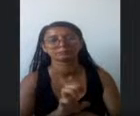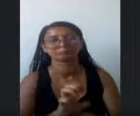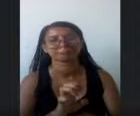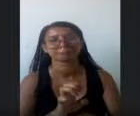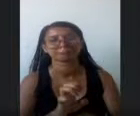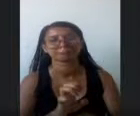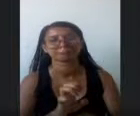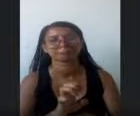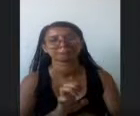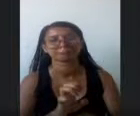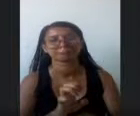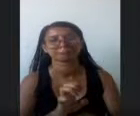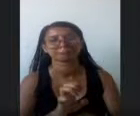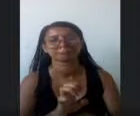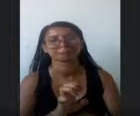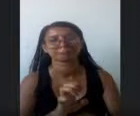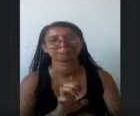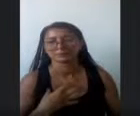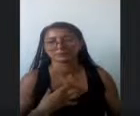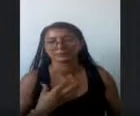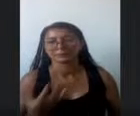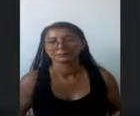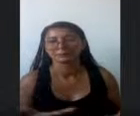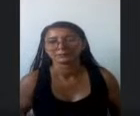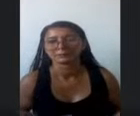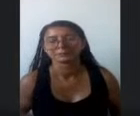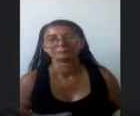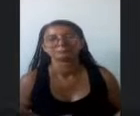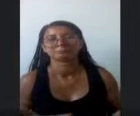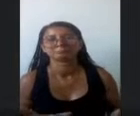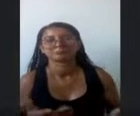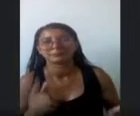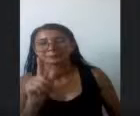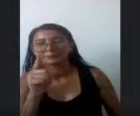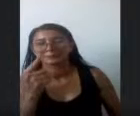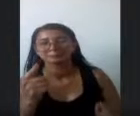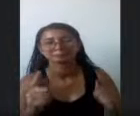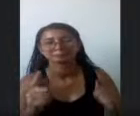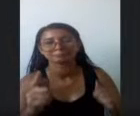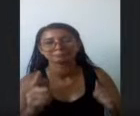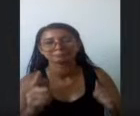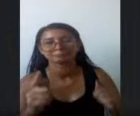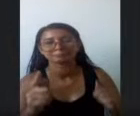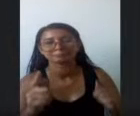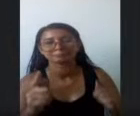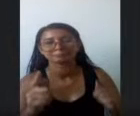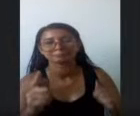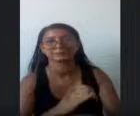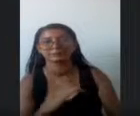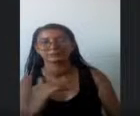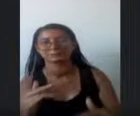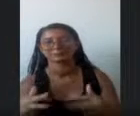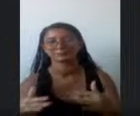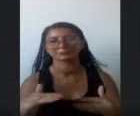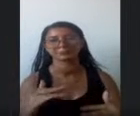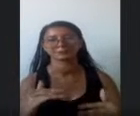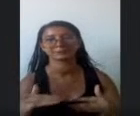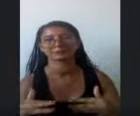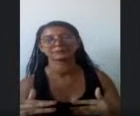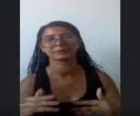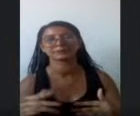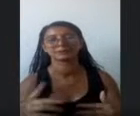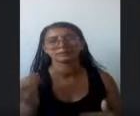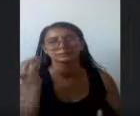criar, né? Acho que a Paraíba é, sobretudo, um estado que cria movimento, que cria estratégias. Kécio trouxe aí as experiências